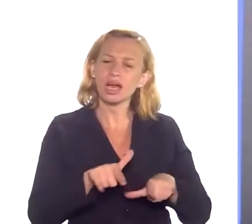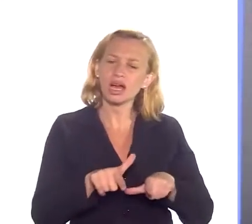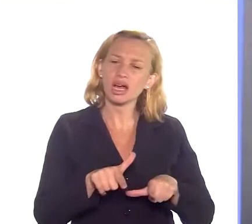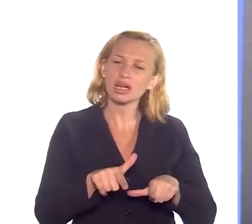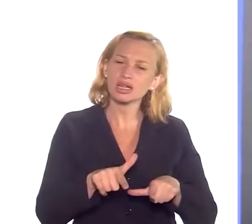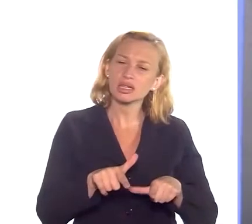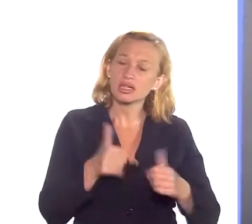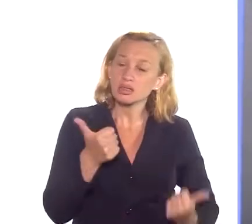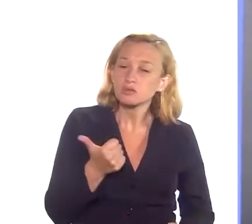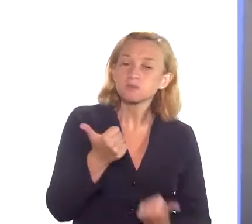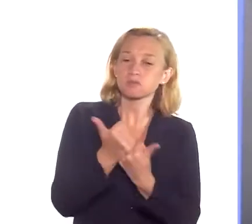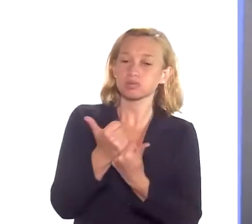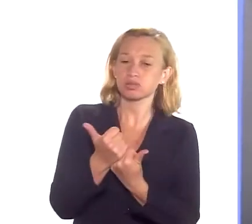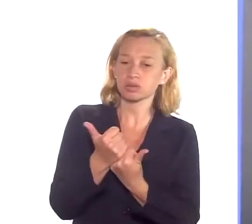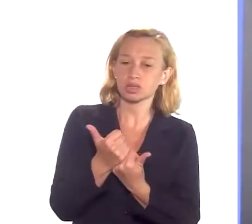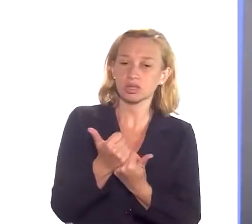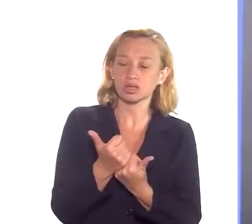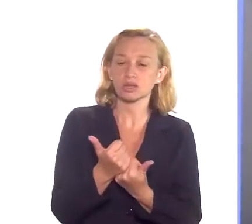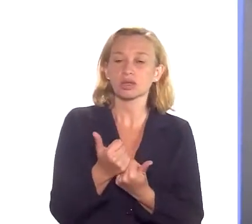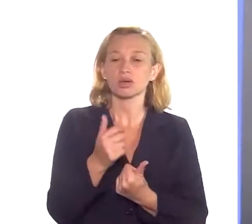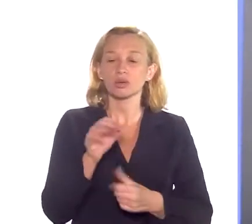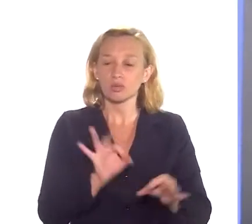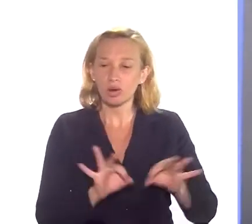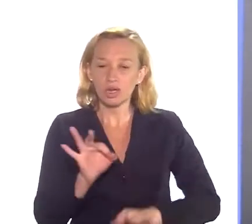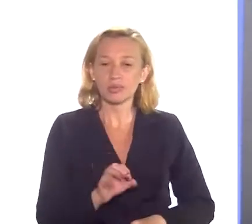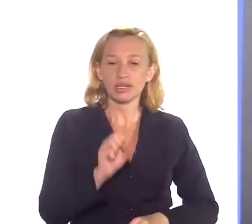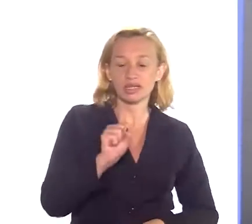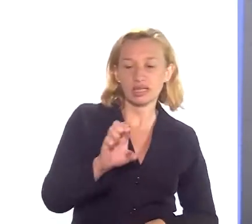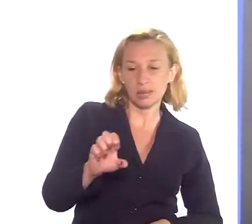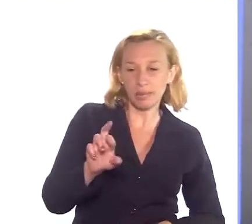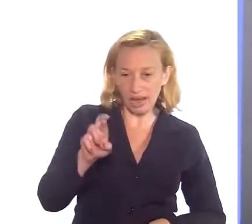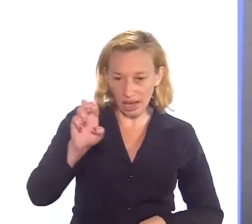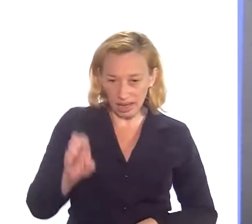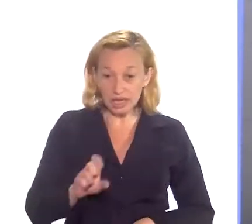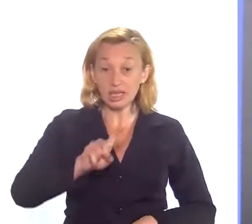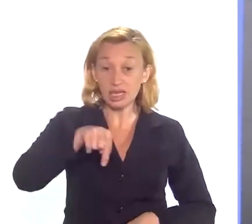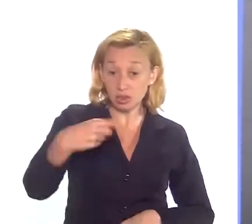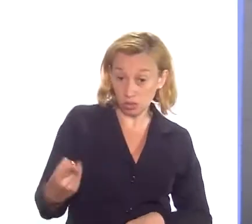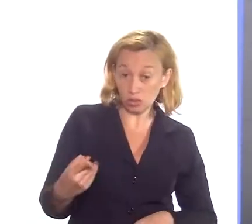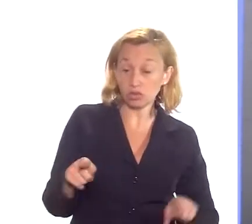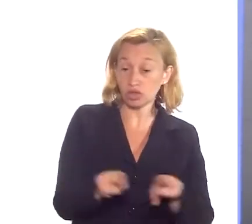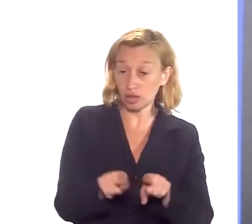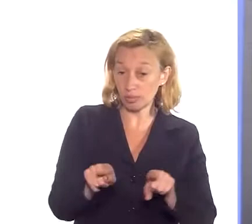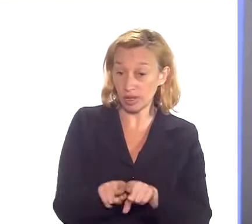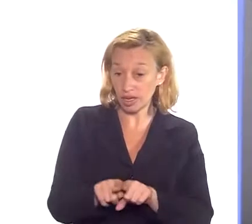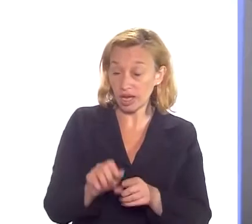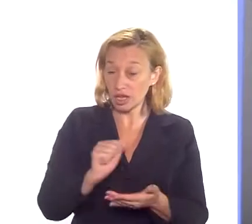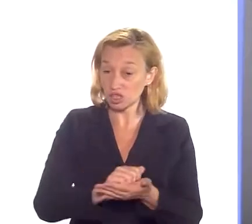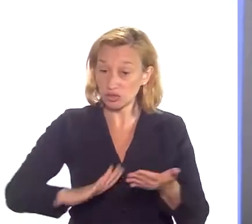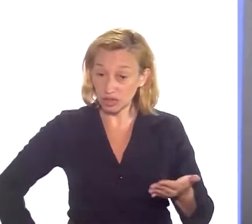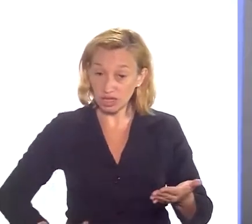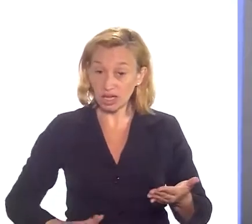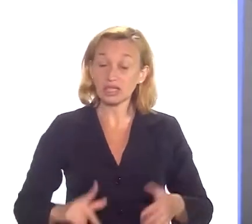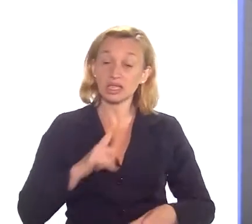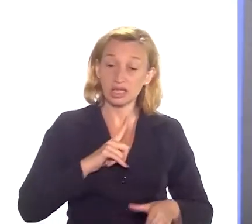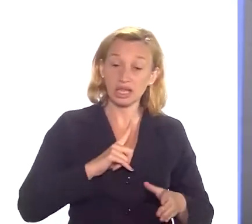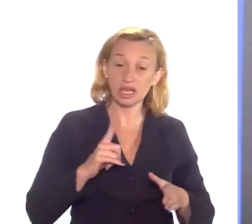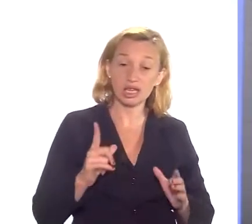vocês trabalharam essa parte no suporte que é dado no programa Sebrae delas e nas outras ações também que o Sebrae